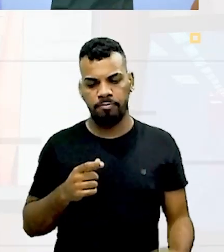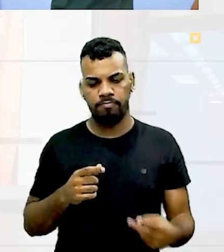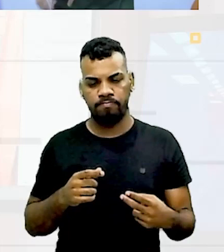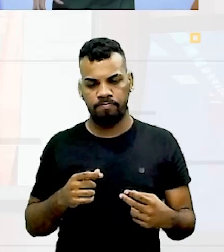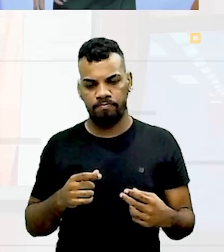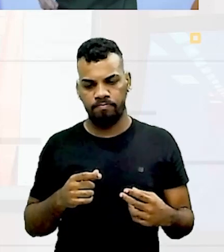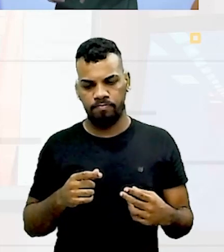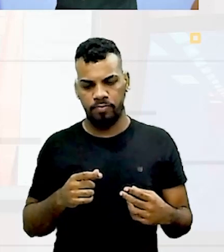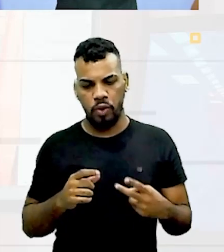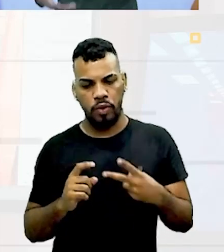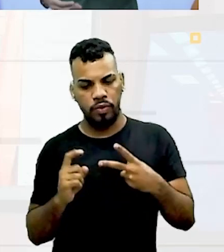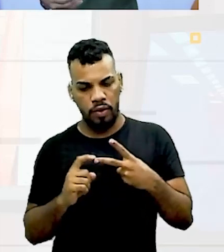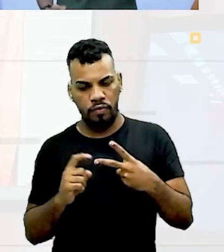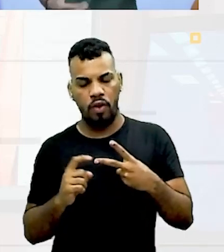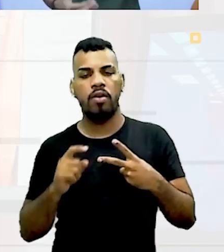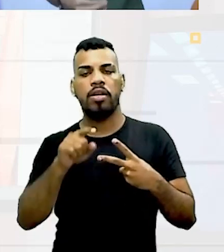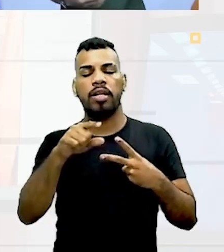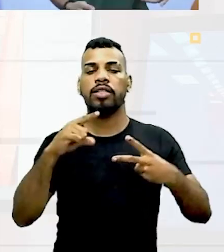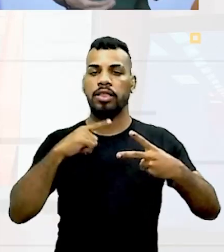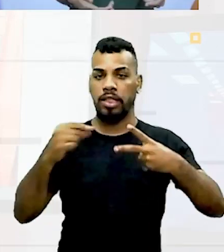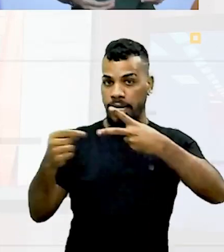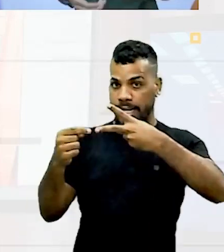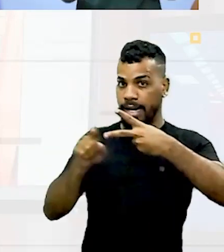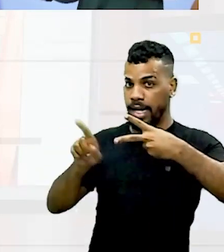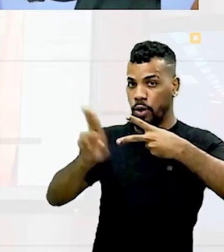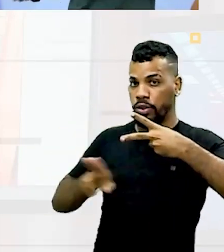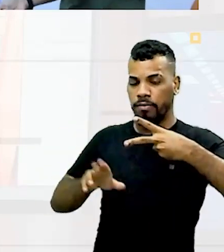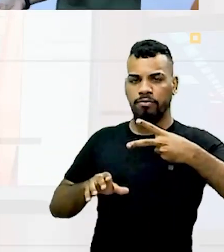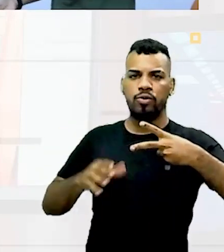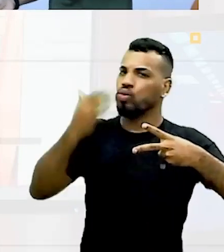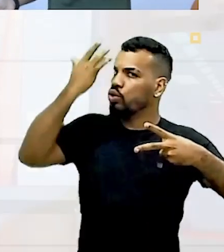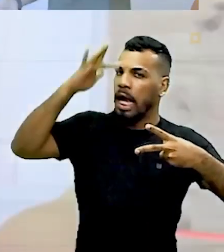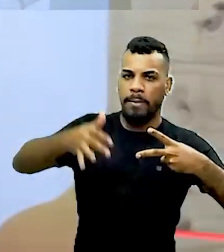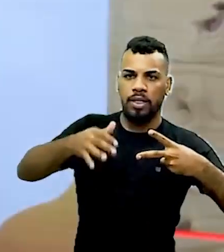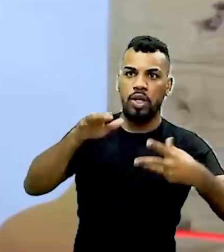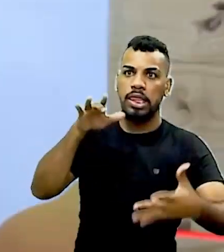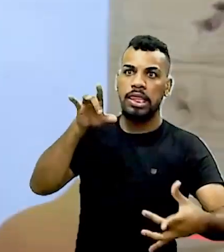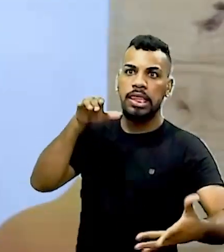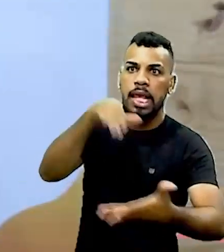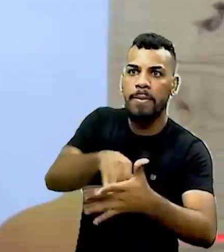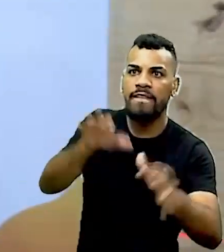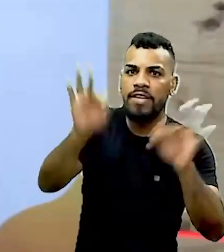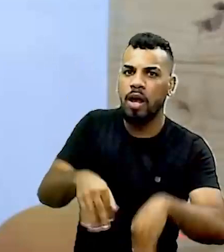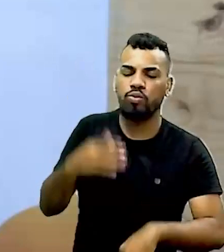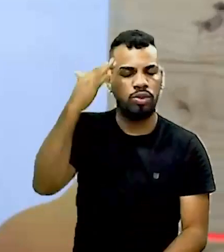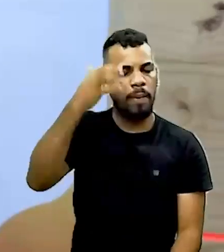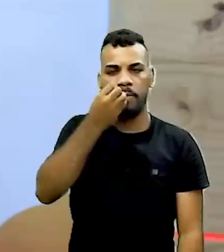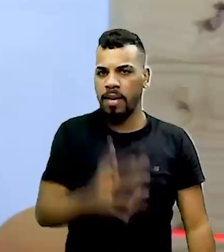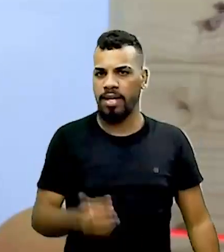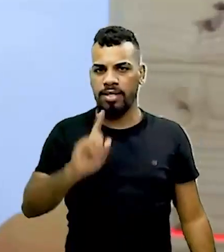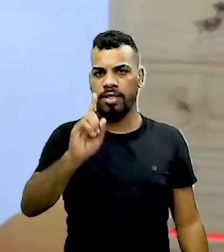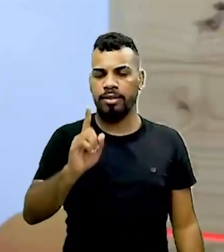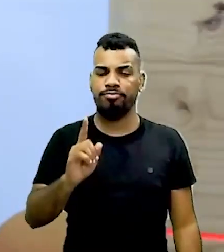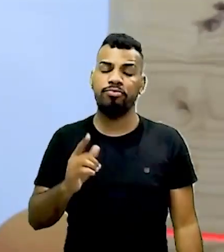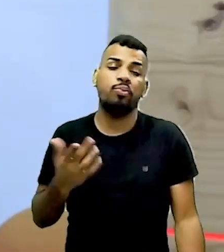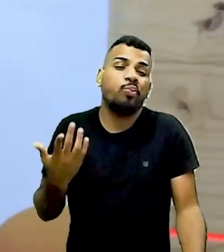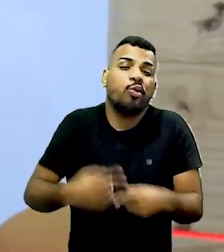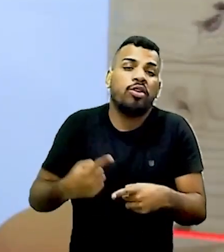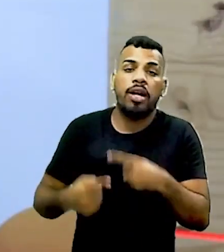essa parte ruim de você não ter exatamente a ideia de como vai terminar. Ou seja, ele é muito utilizado para